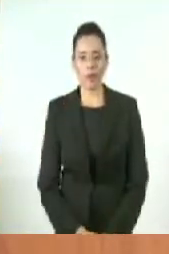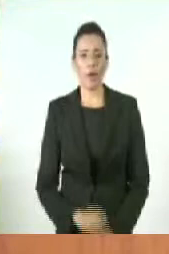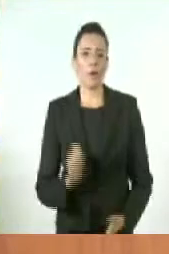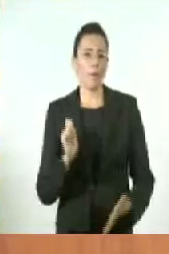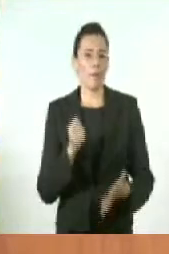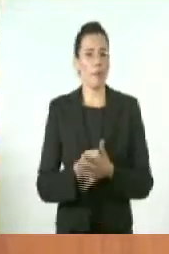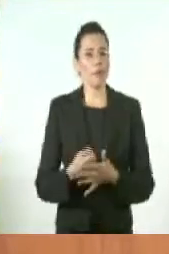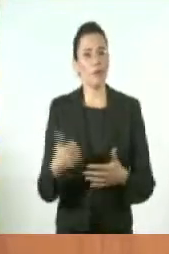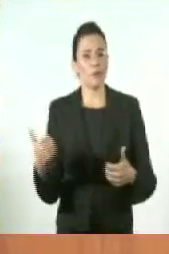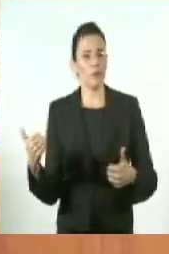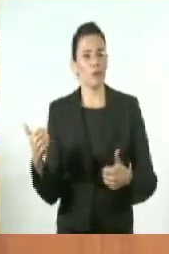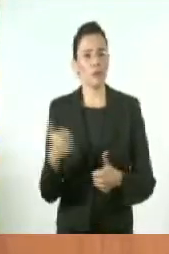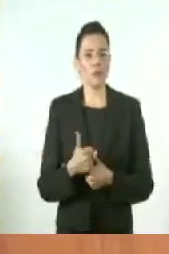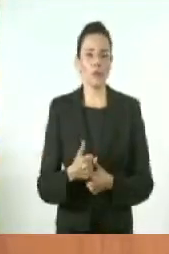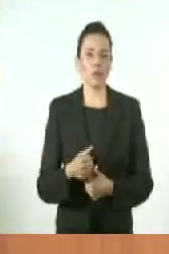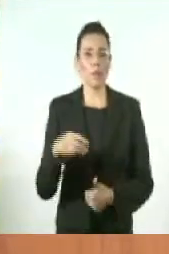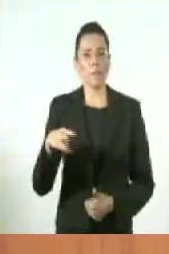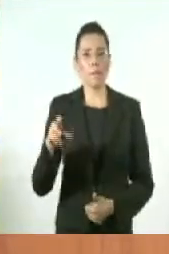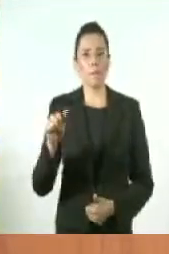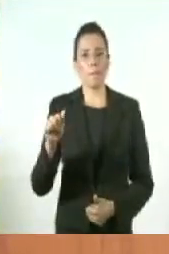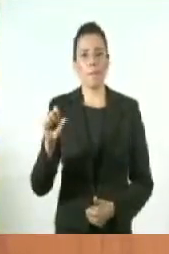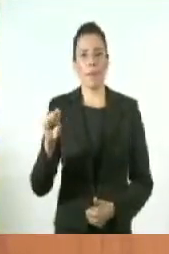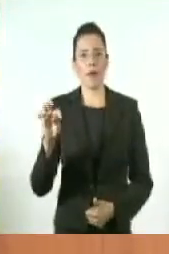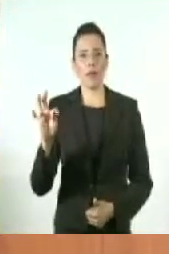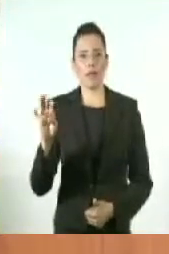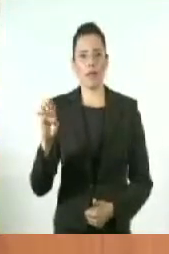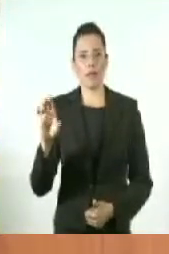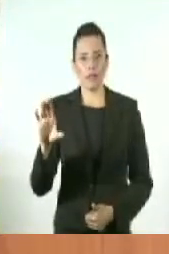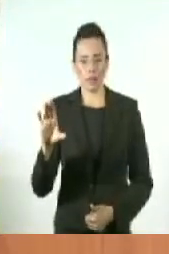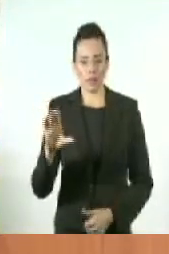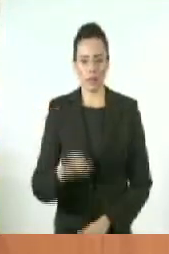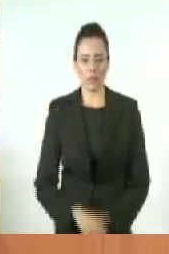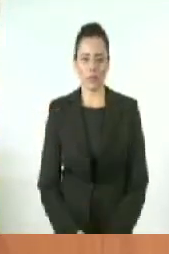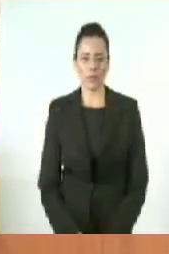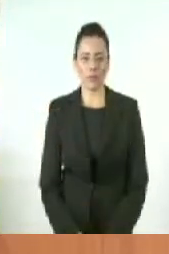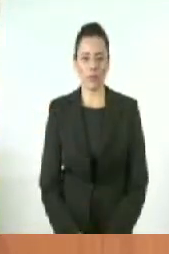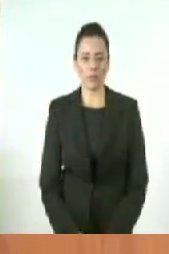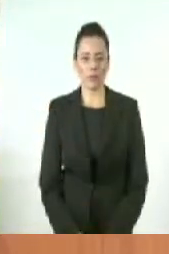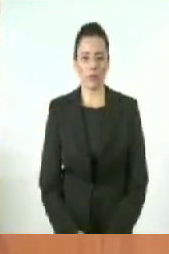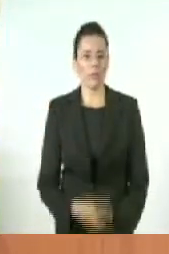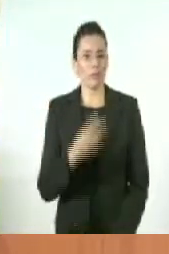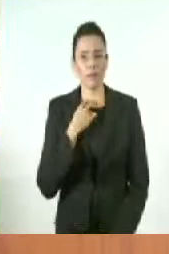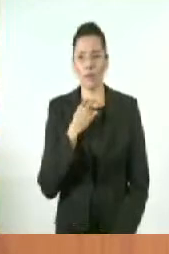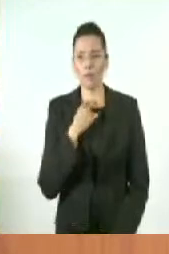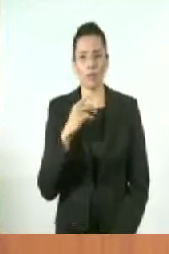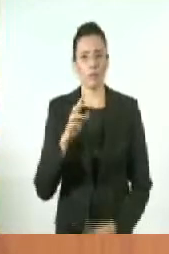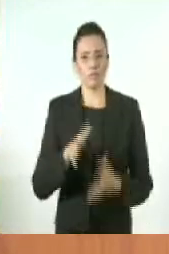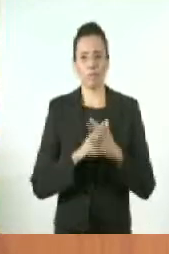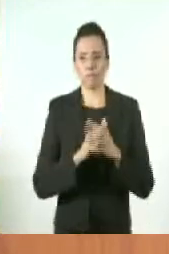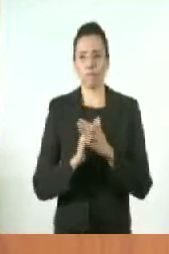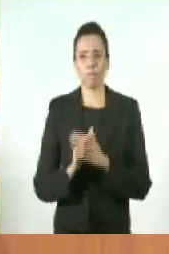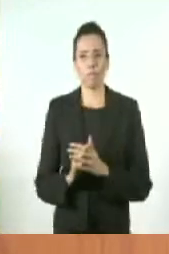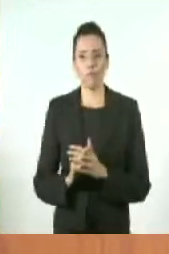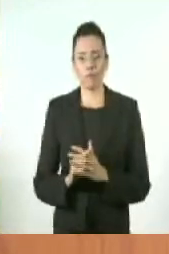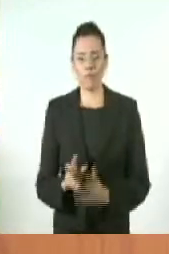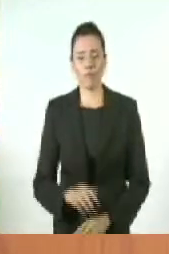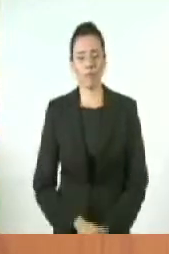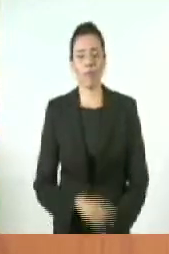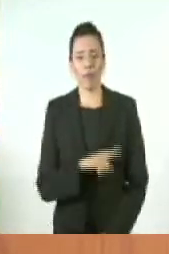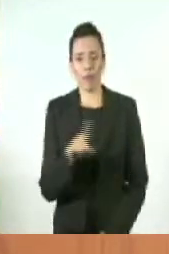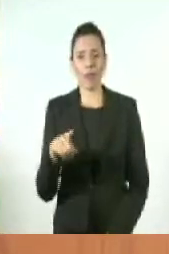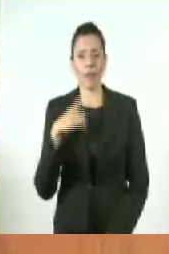hoje... Horas. Não se pode confundir as coisas. E, pasmem, deputados, pasmem,